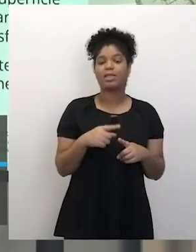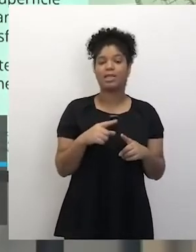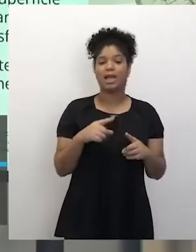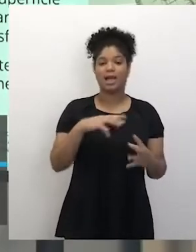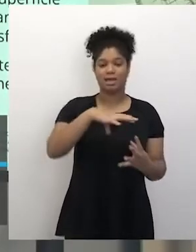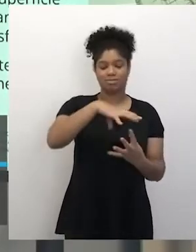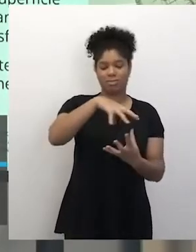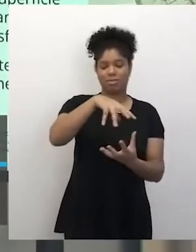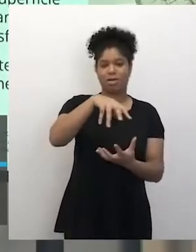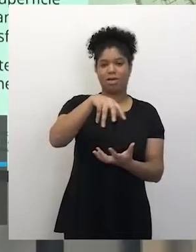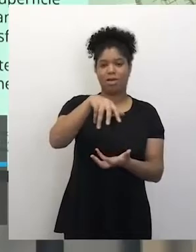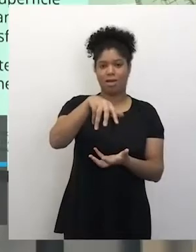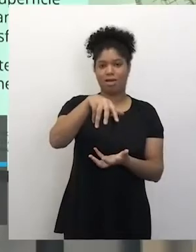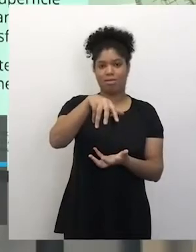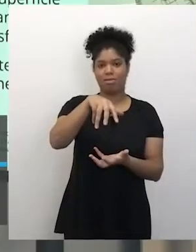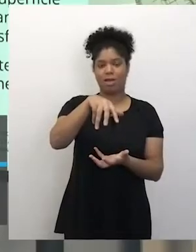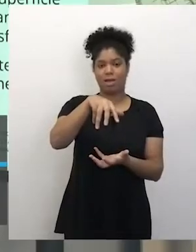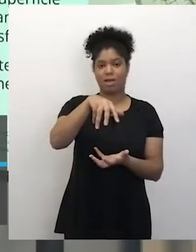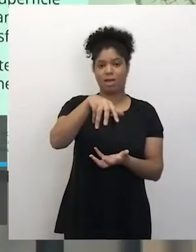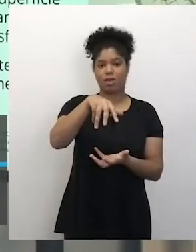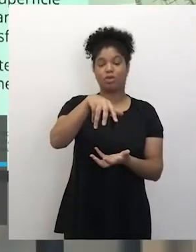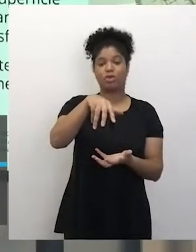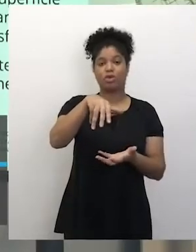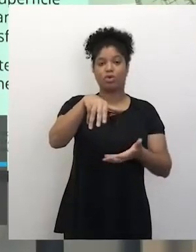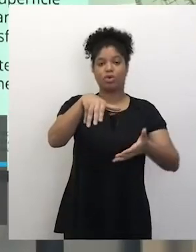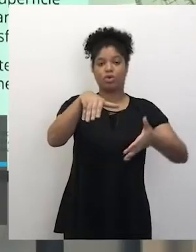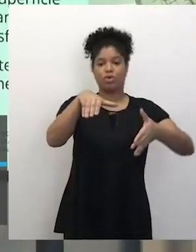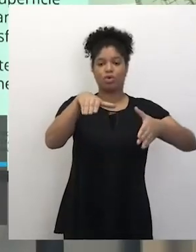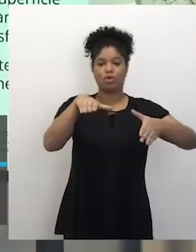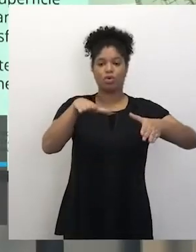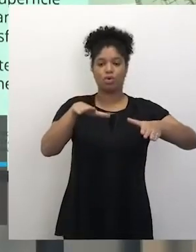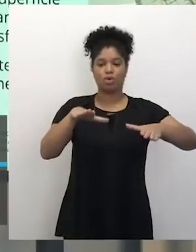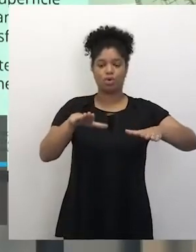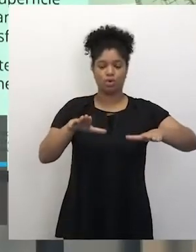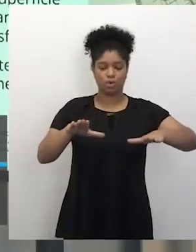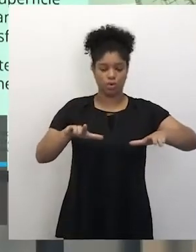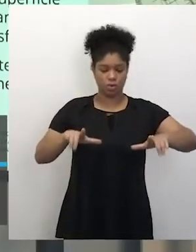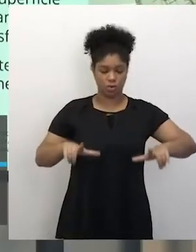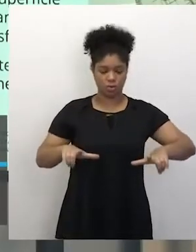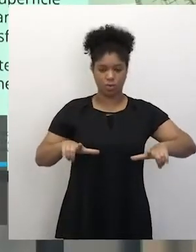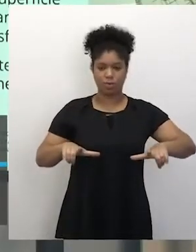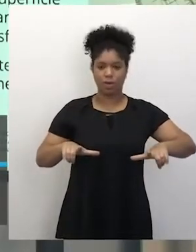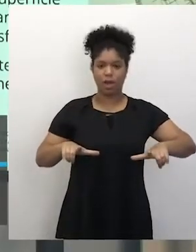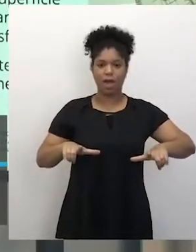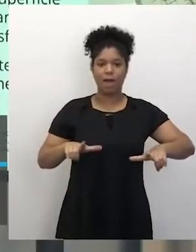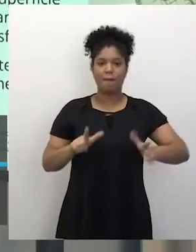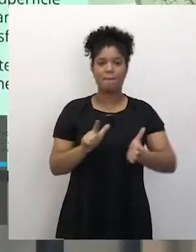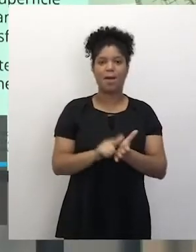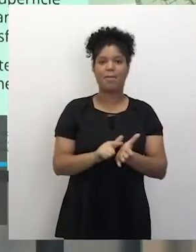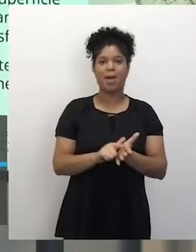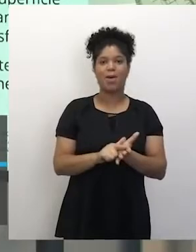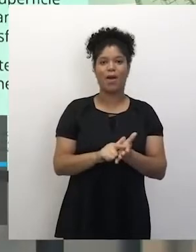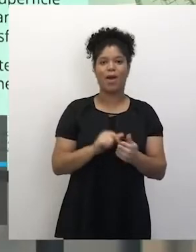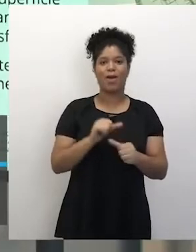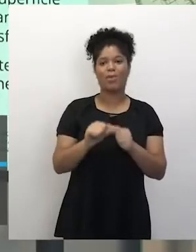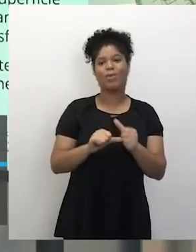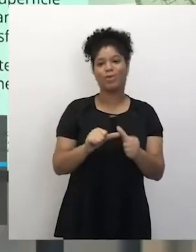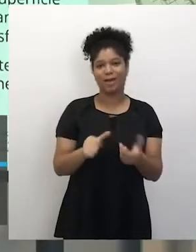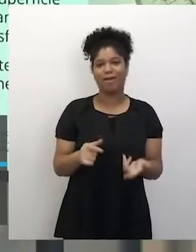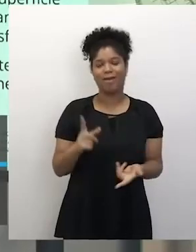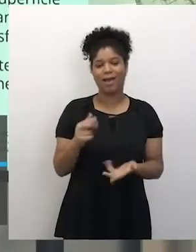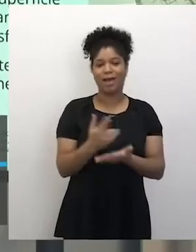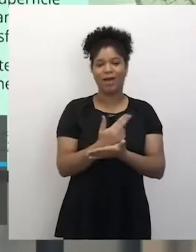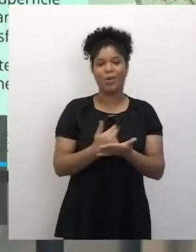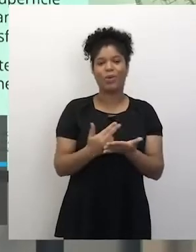formato, né, circular, vamos dizer assim, né, para ser mais convencional, para um plano, né, e aí, né, ele